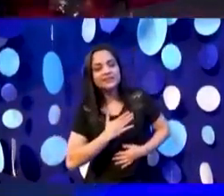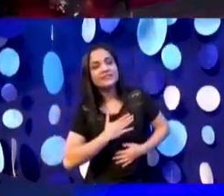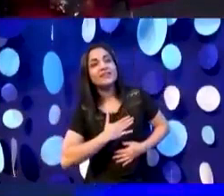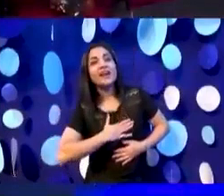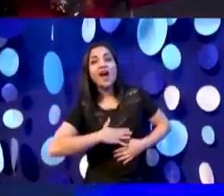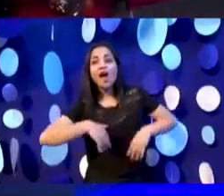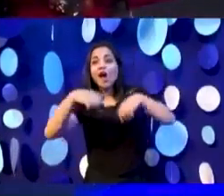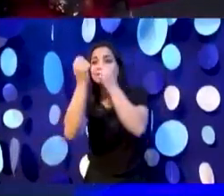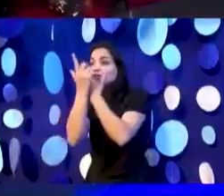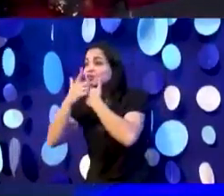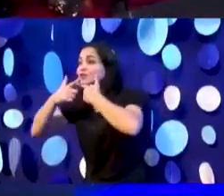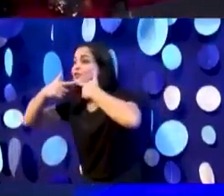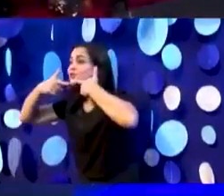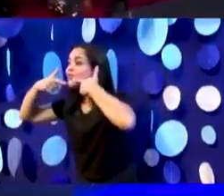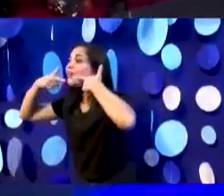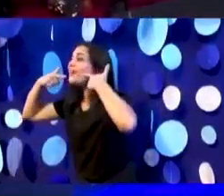Comece a